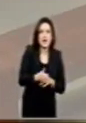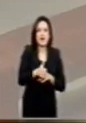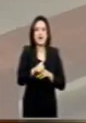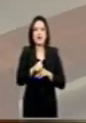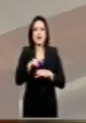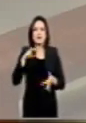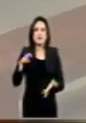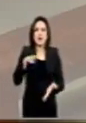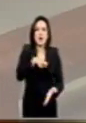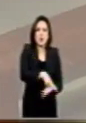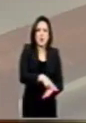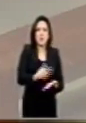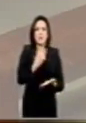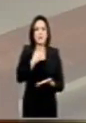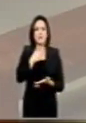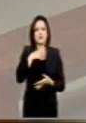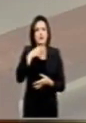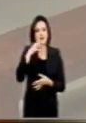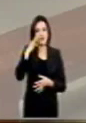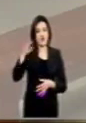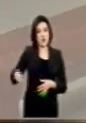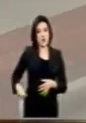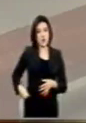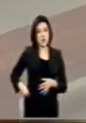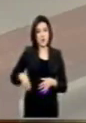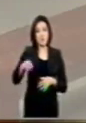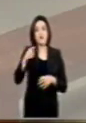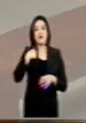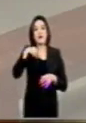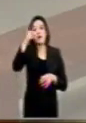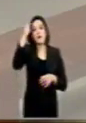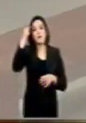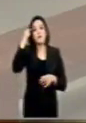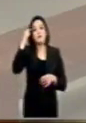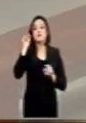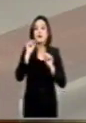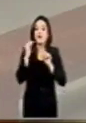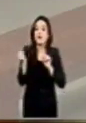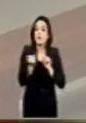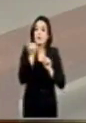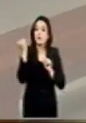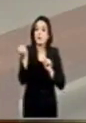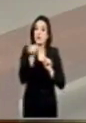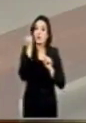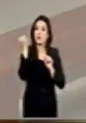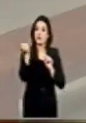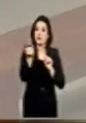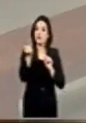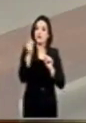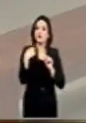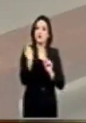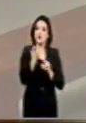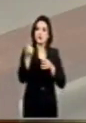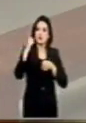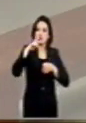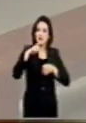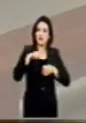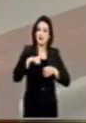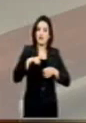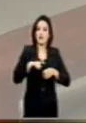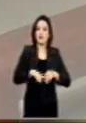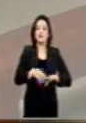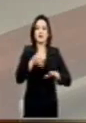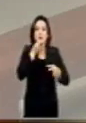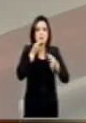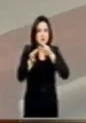e me apego aqui a esta questão, porque é importante a dogmática penal trazer de volta para sustentações orais,